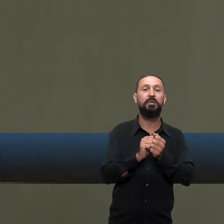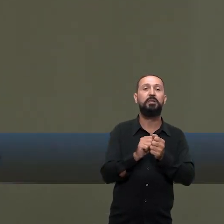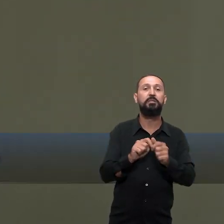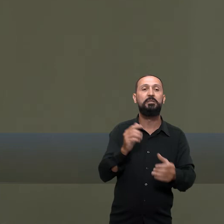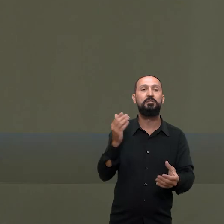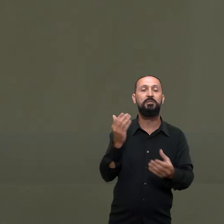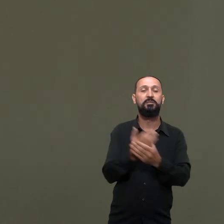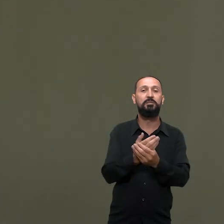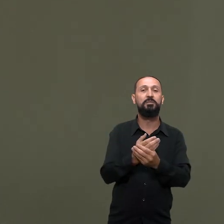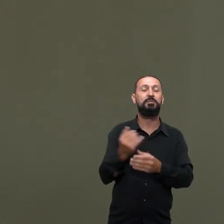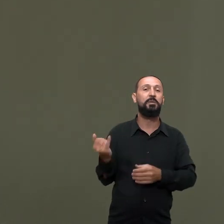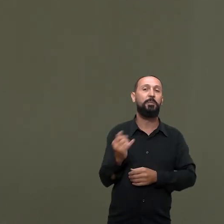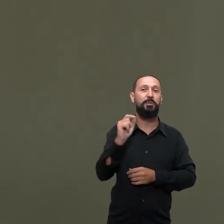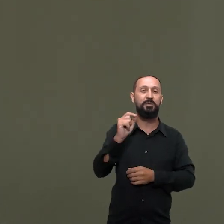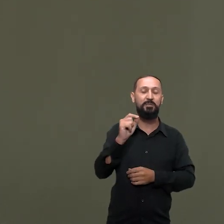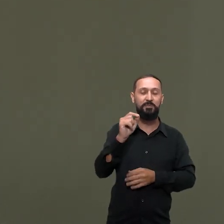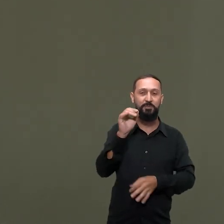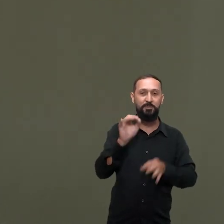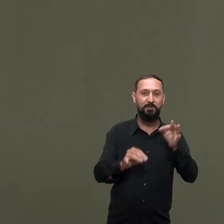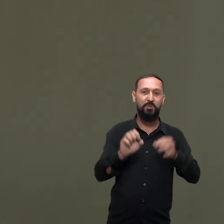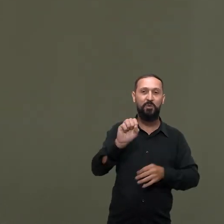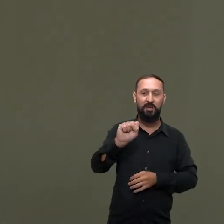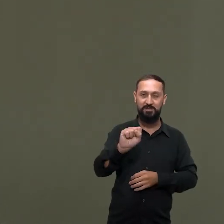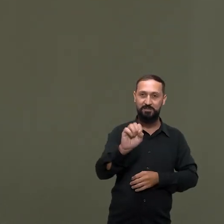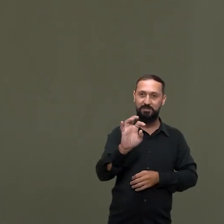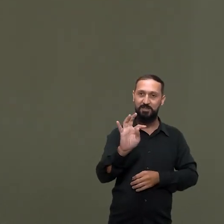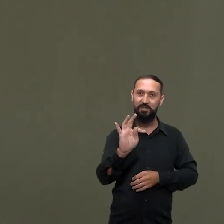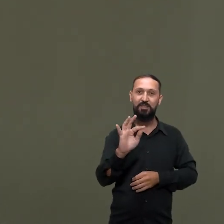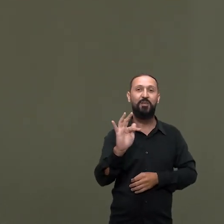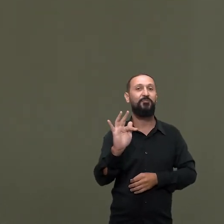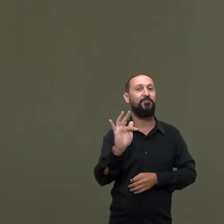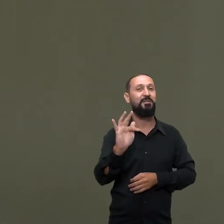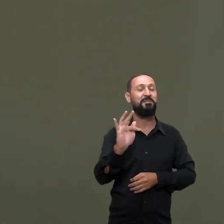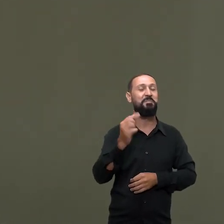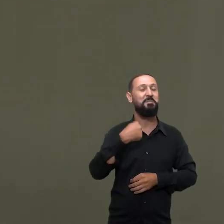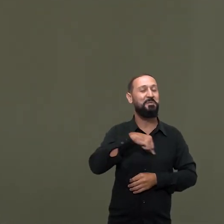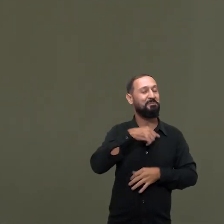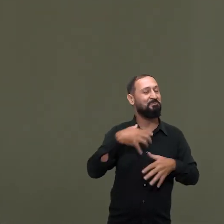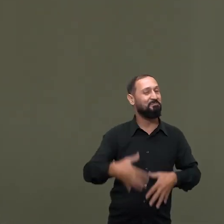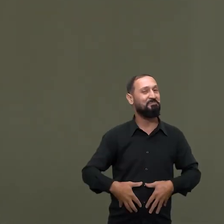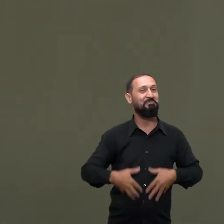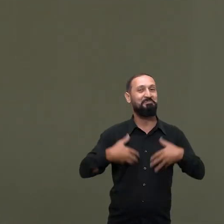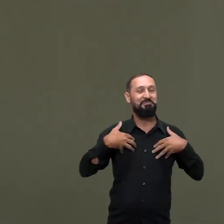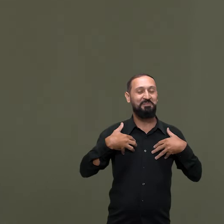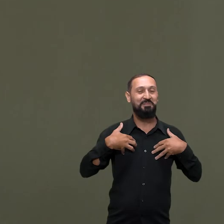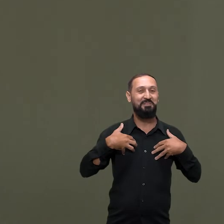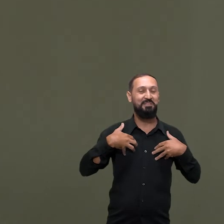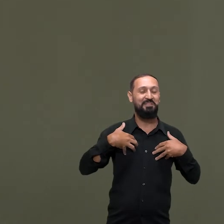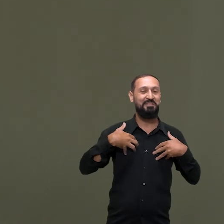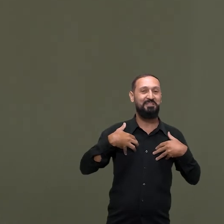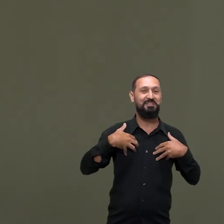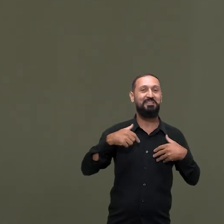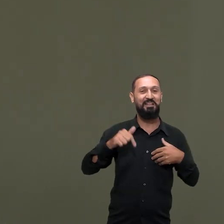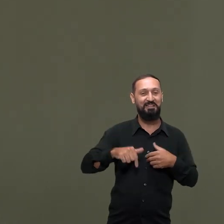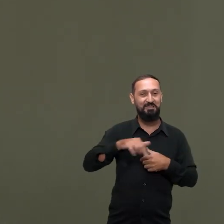ações mais importantes julgadas pelo Supremo Tribunal Federal. Então, é um motivo de orgulho para nós, sul-mato-grossenses,